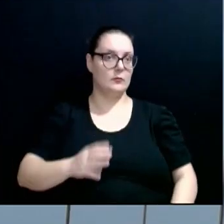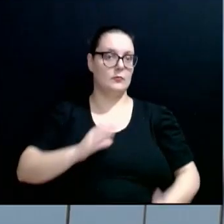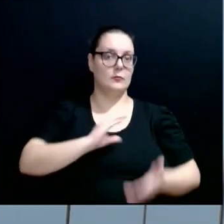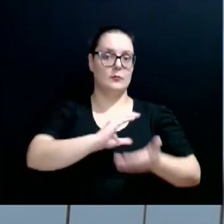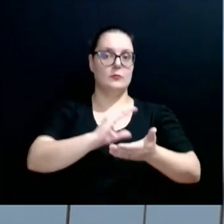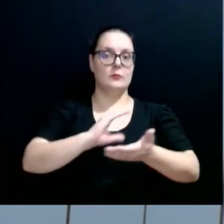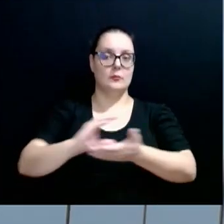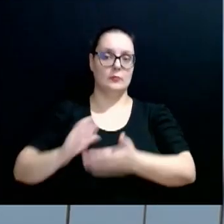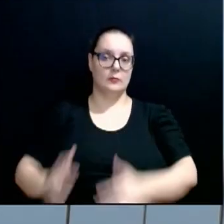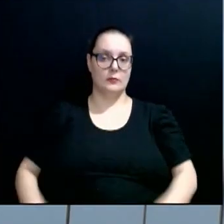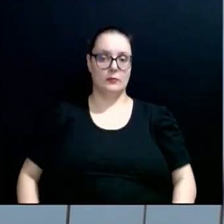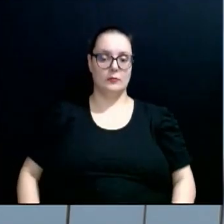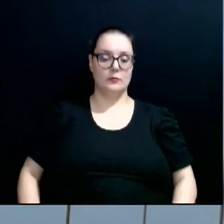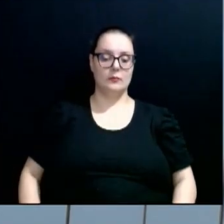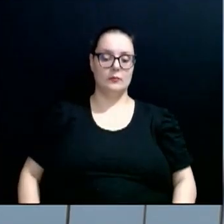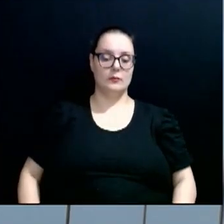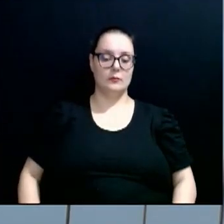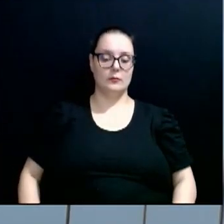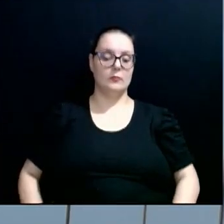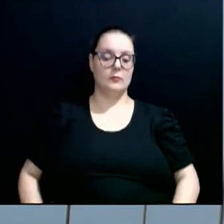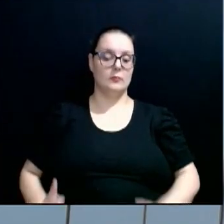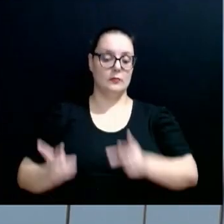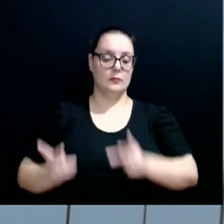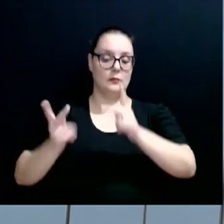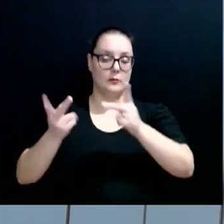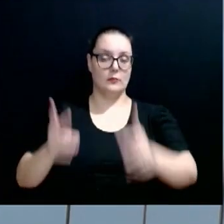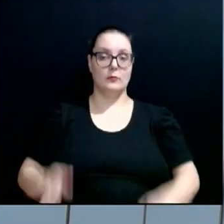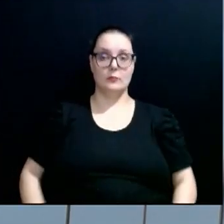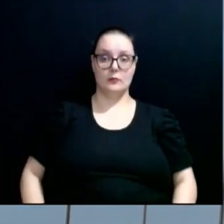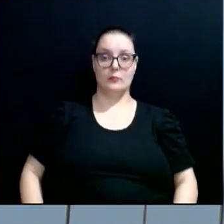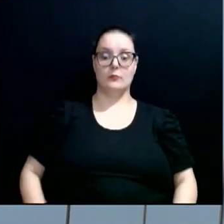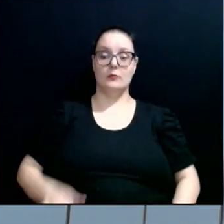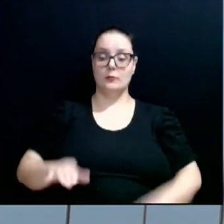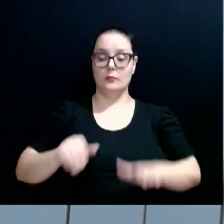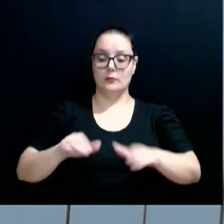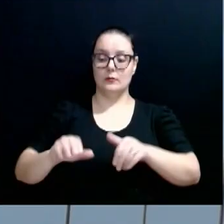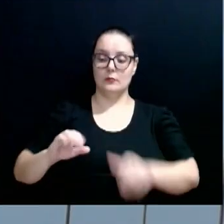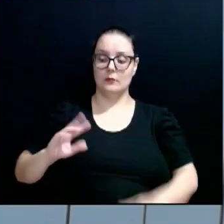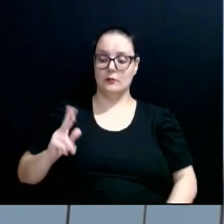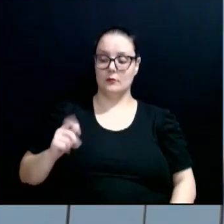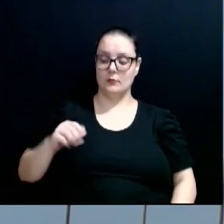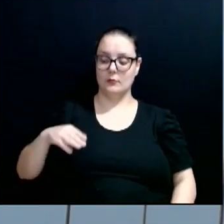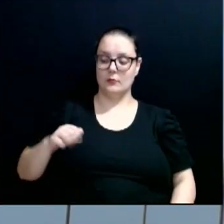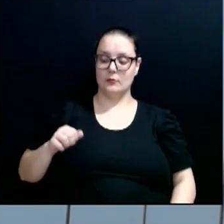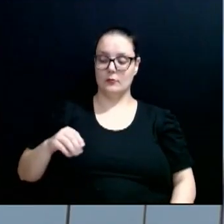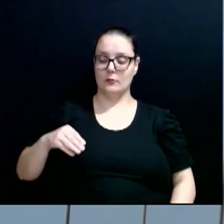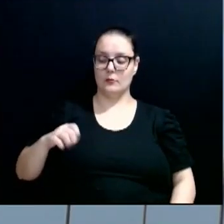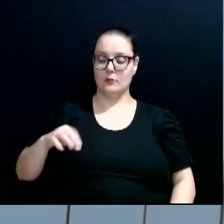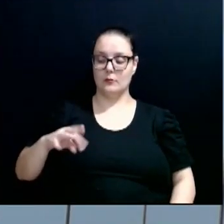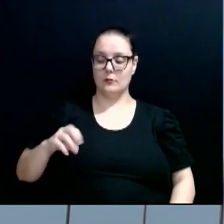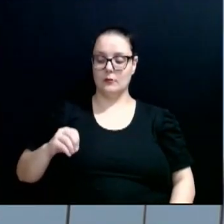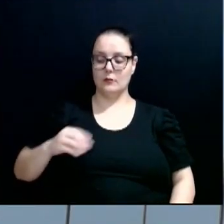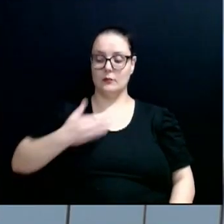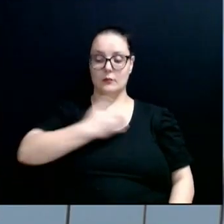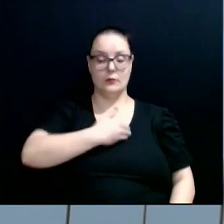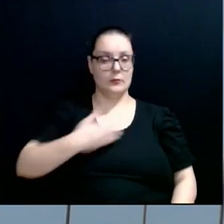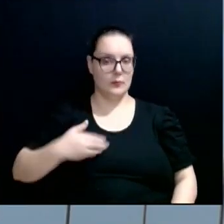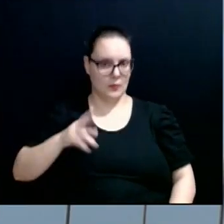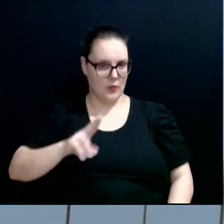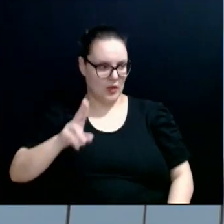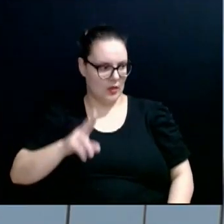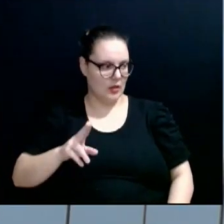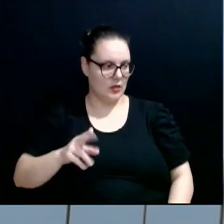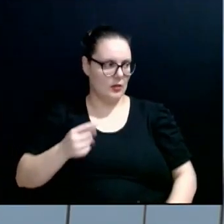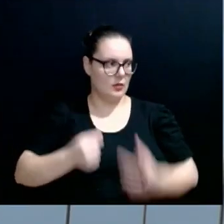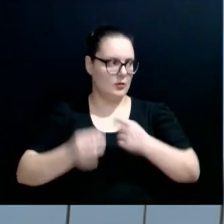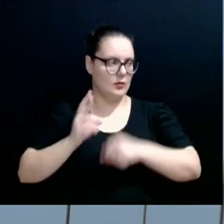os ganhadores aí do chamamento público. E eles vão utilizar esse recurso com juros baratos ou